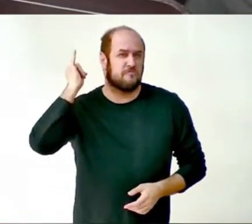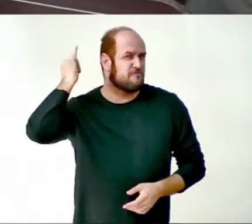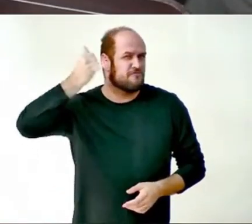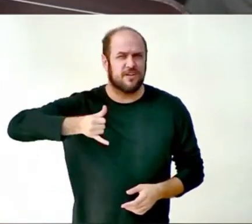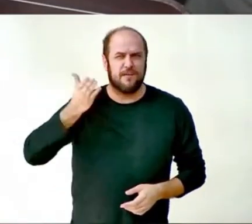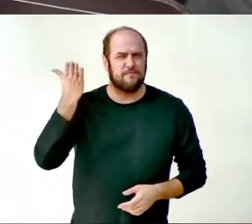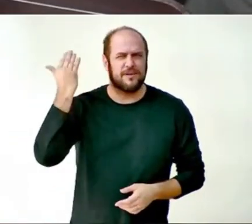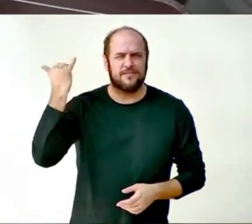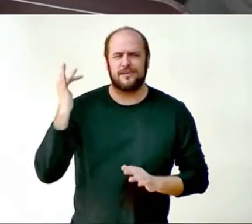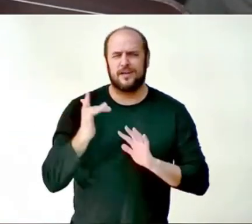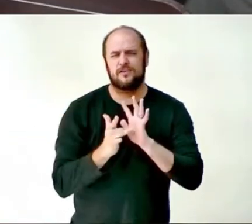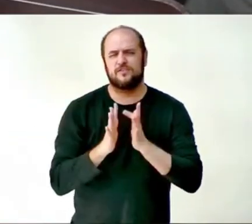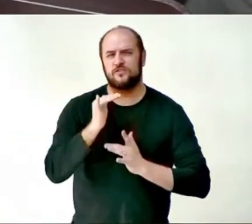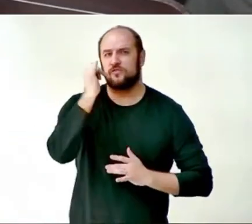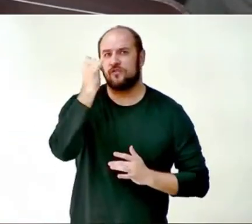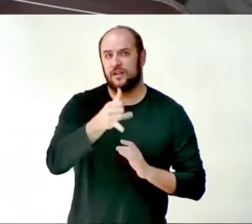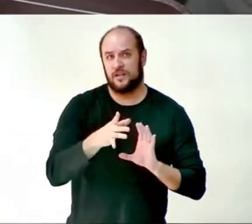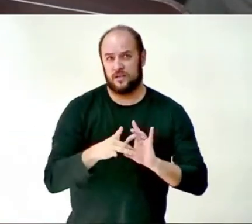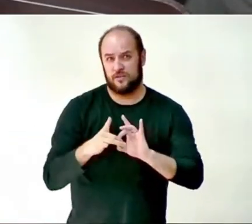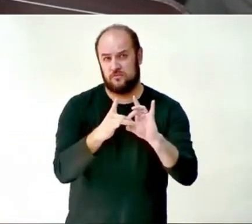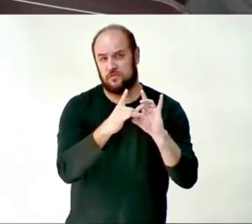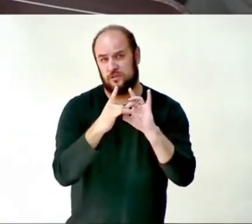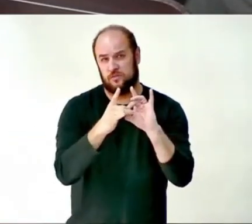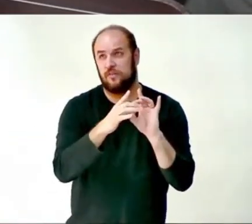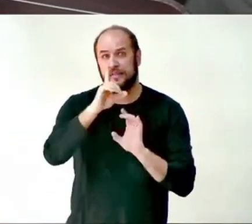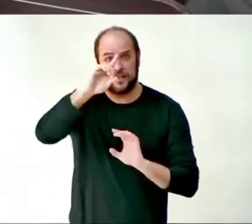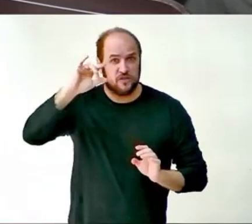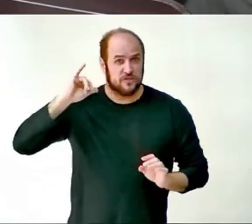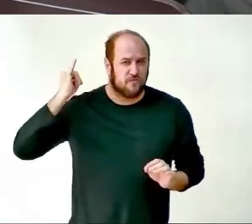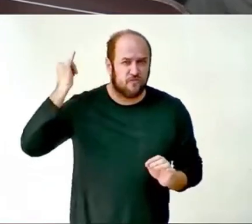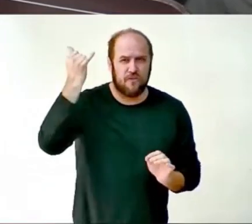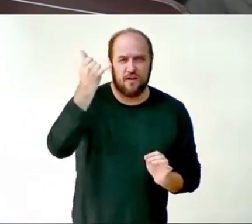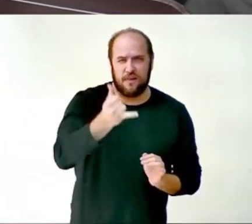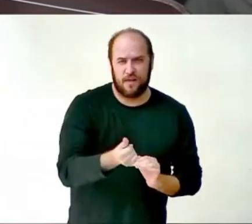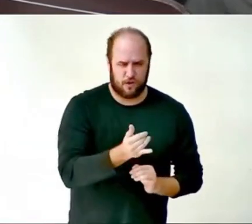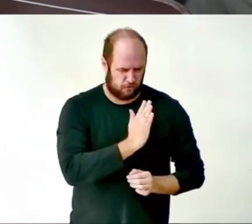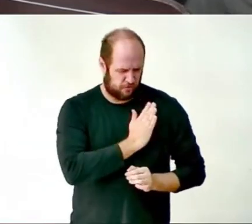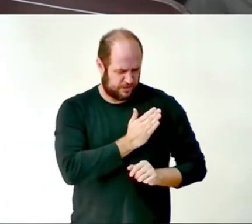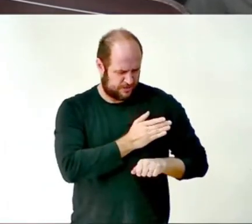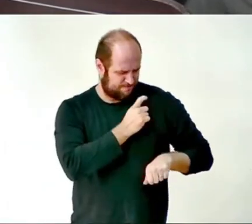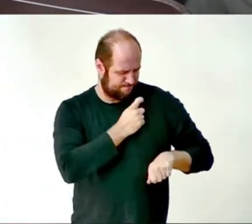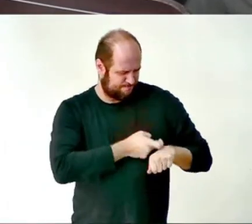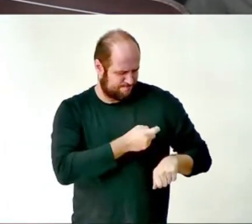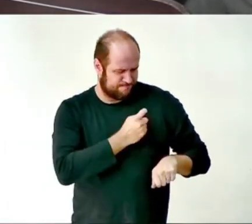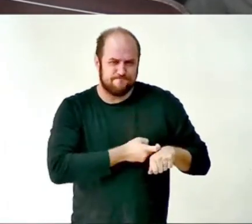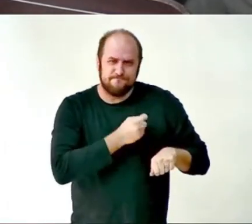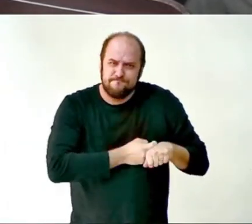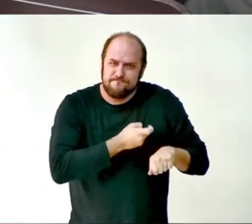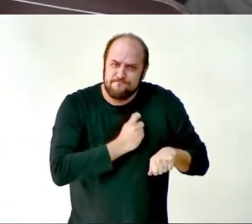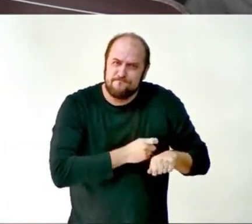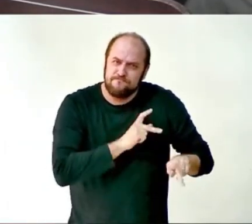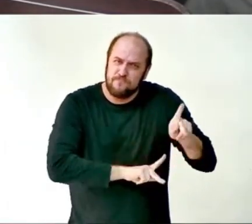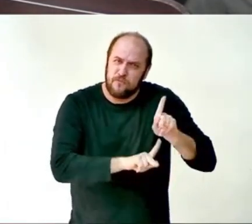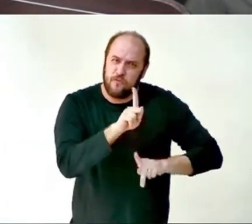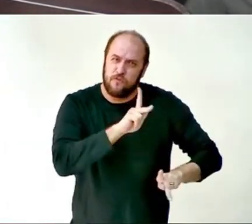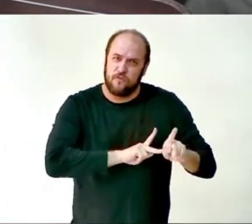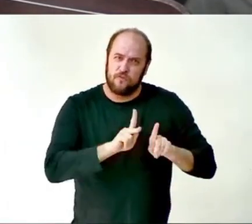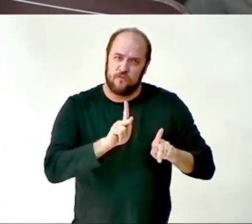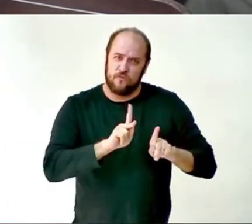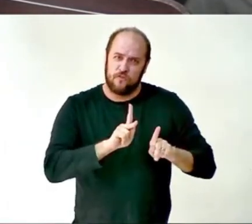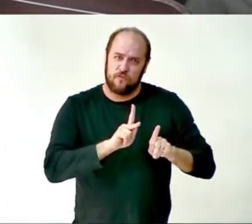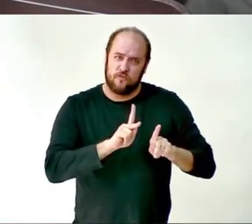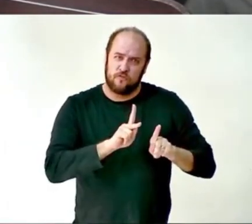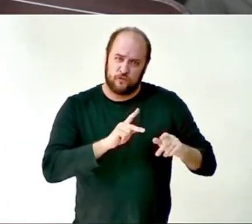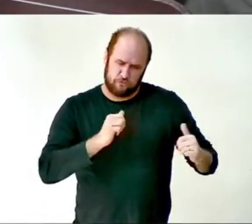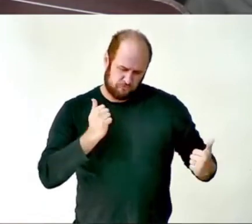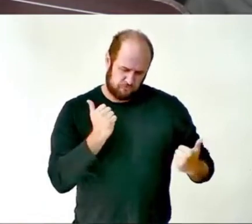lá trabalhando nas questões do pacto, que o Senhor tiraria o coração de pedra daquele teu povo e colocaria um coração